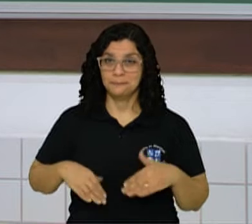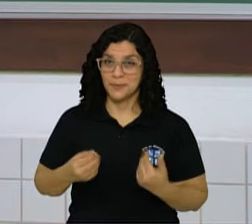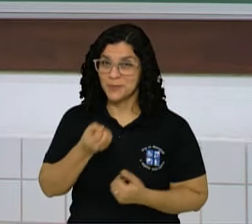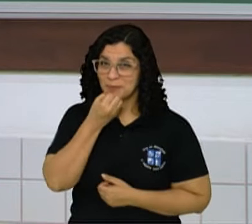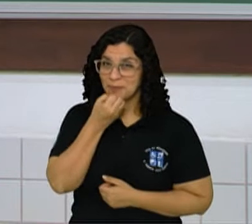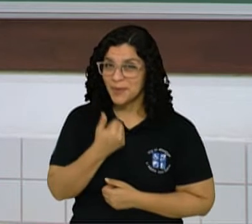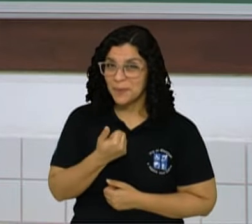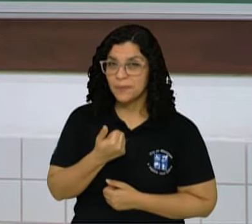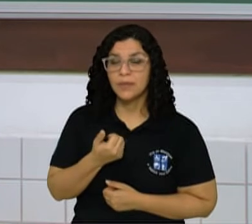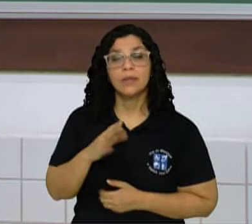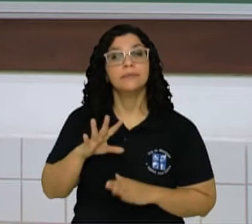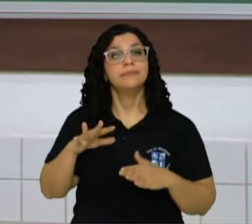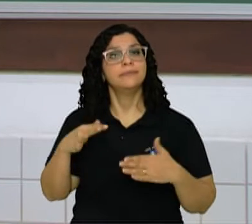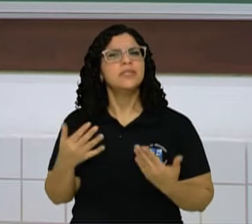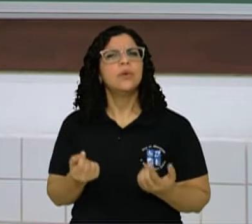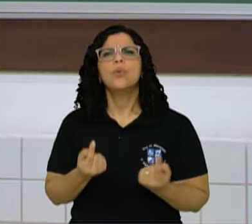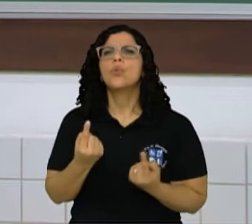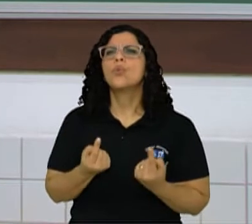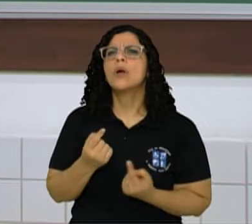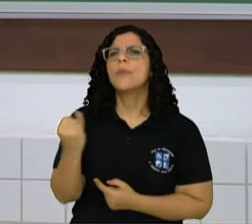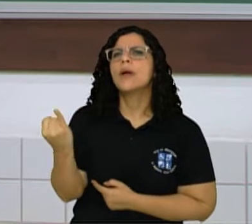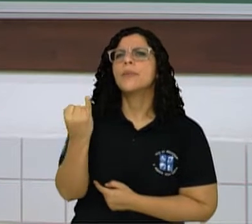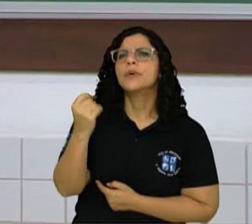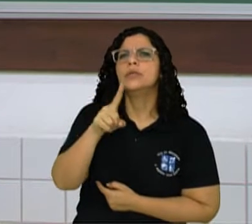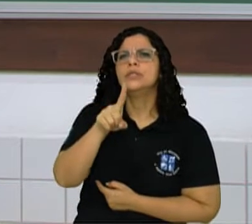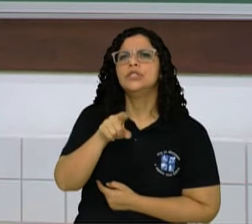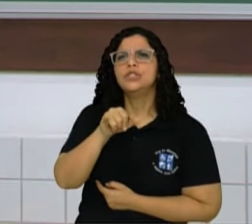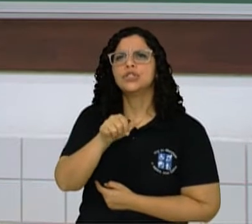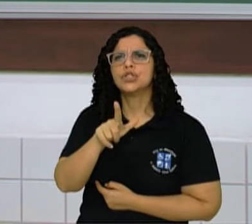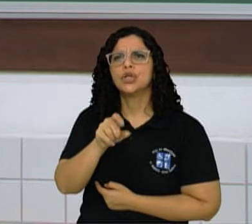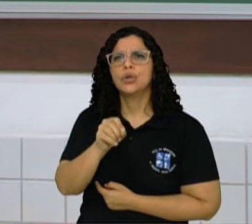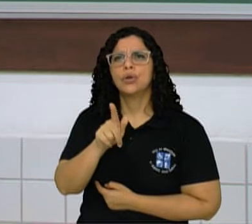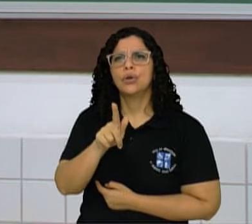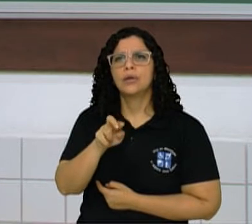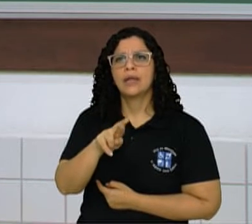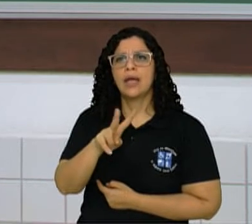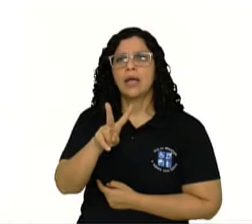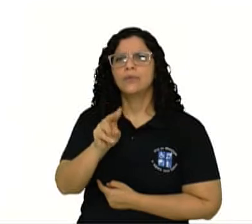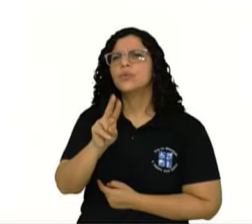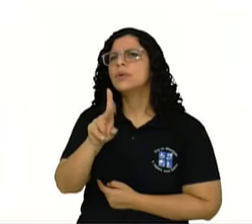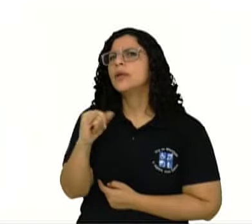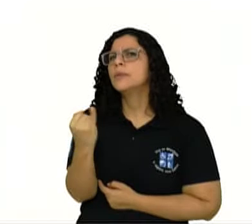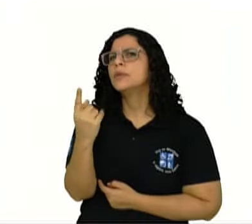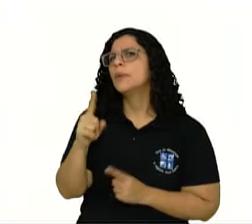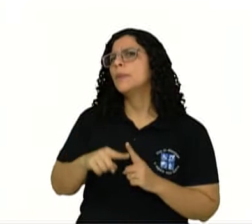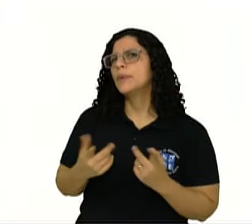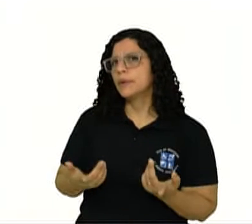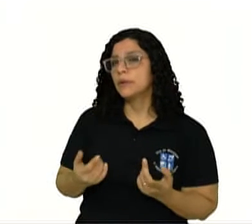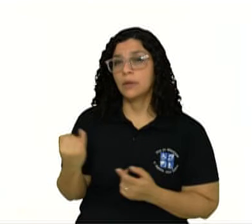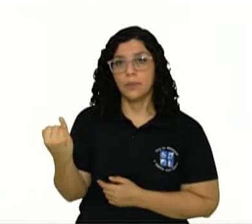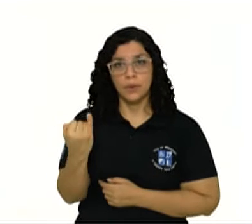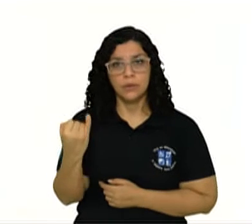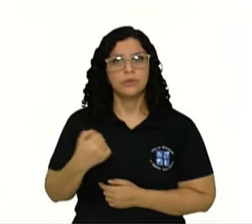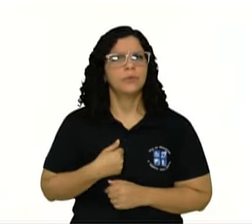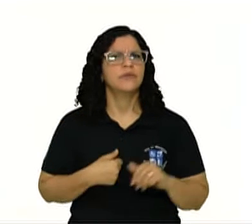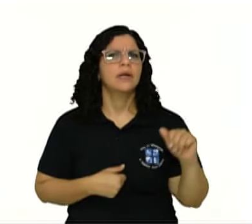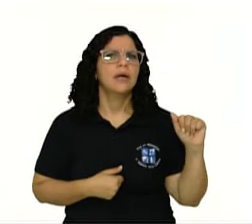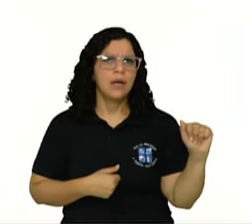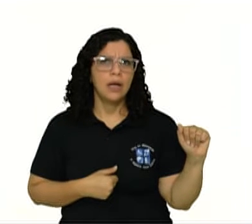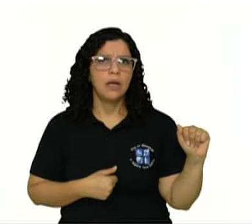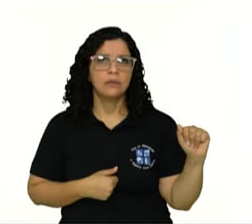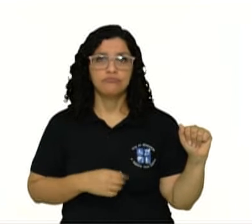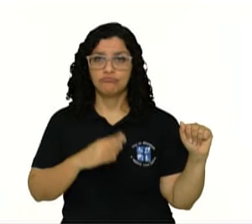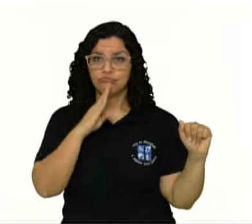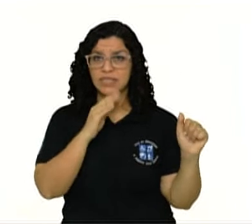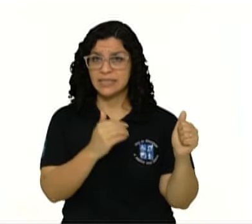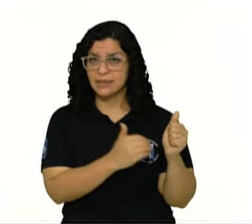Muito bem. Então, qual foi a importância da xilogravura no Renascimento? Importância, vamos lá para as alternativas. O